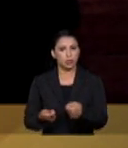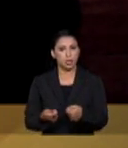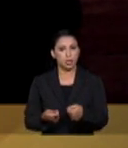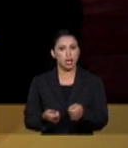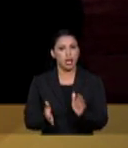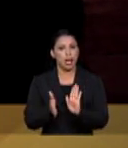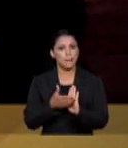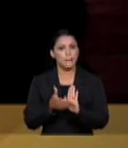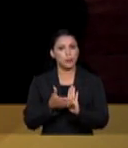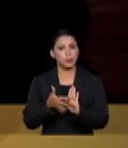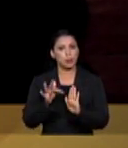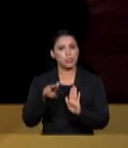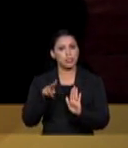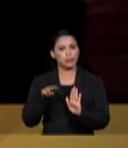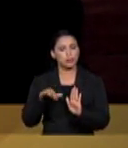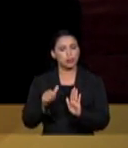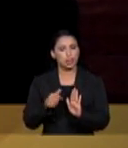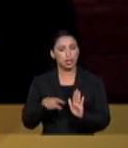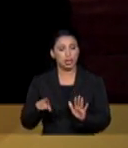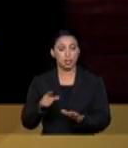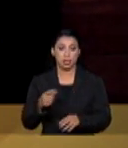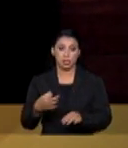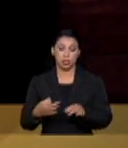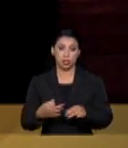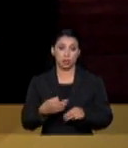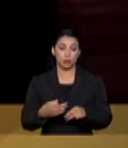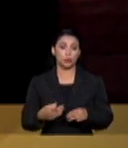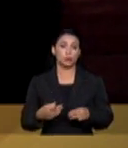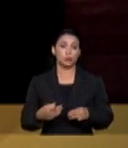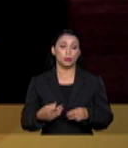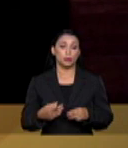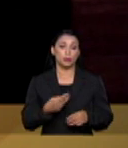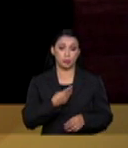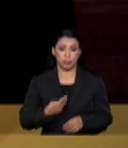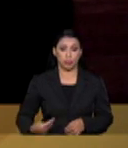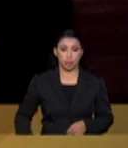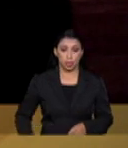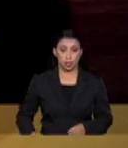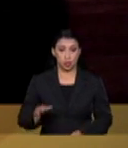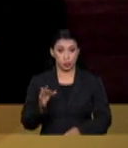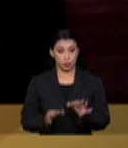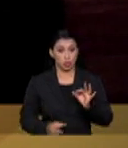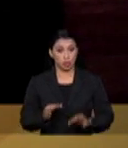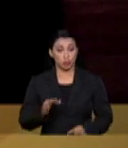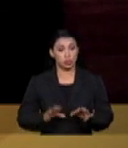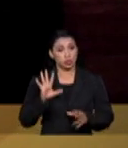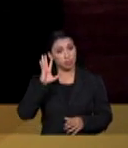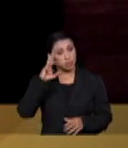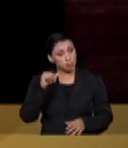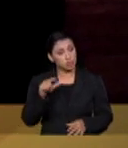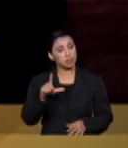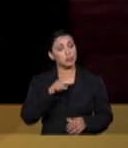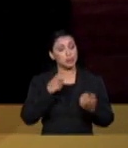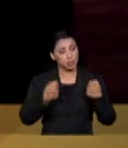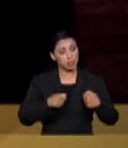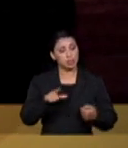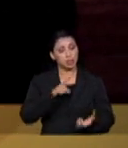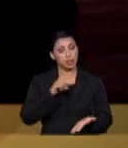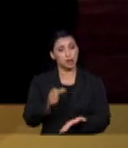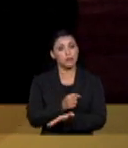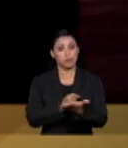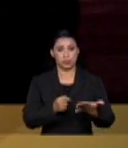reconhecida como legítima pelo Ministro da Justiça e sempre dislike de forma fundamental é